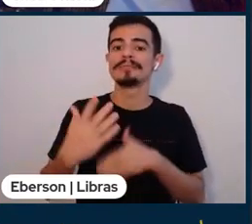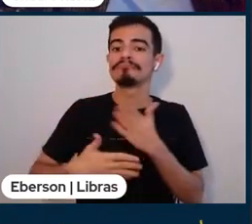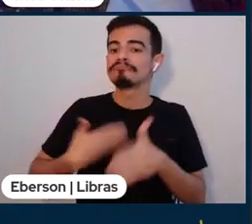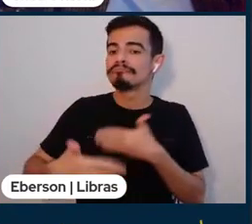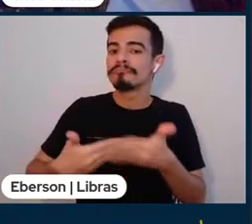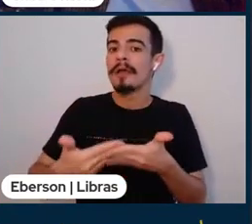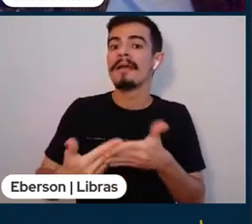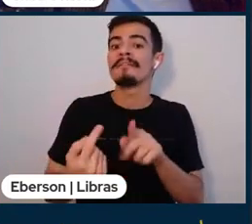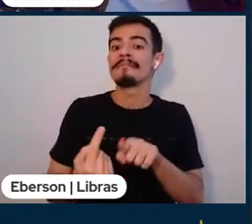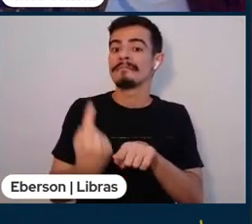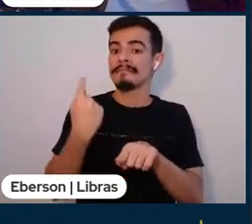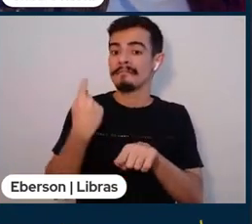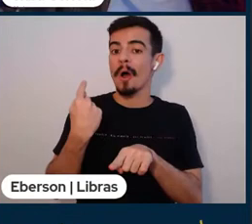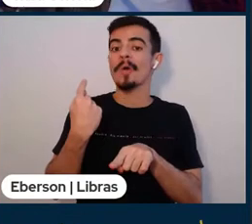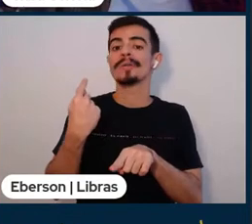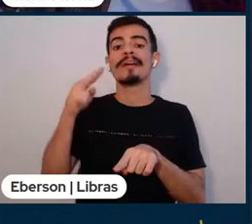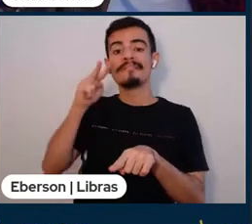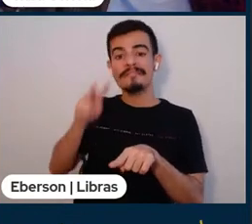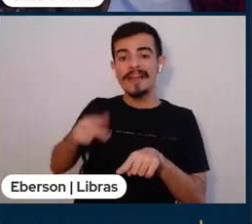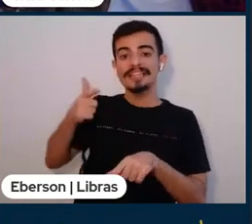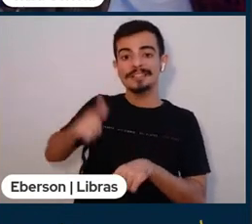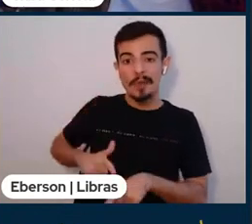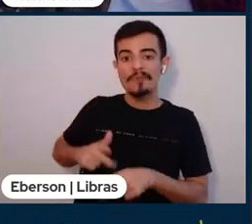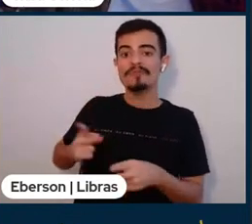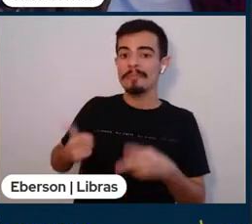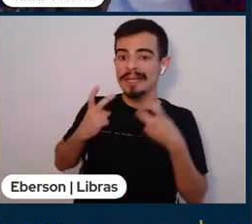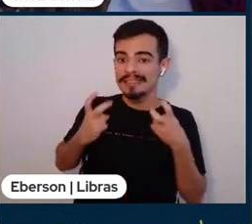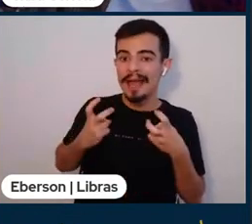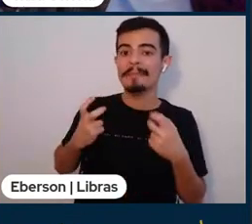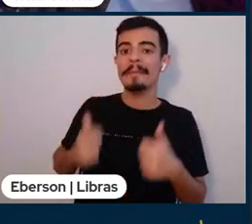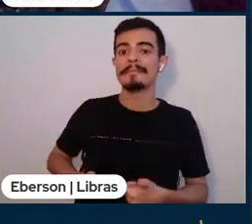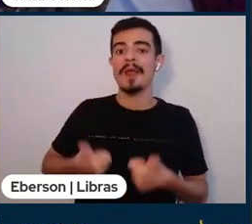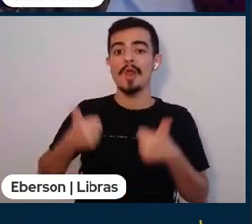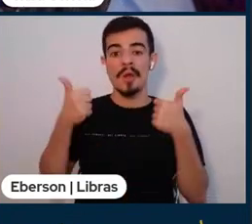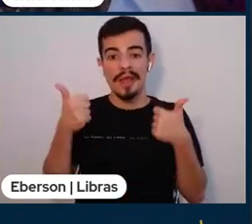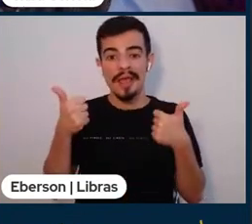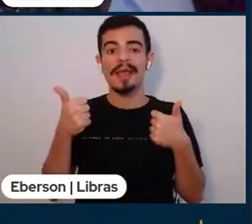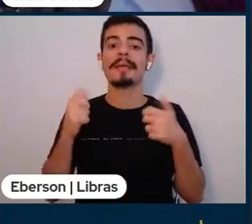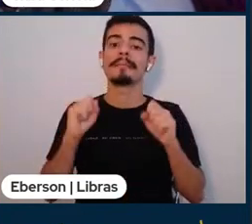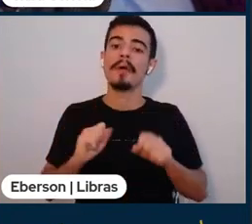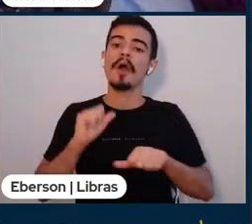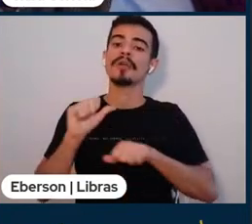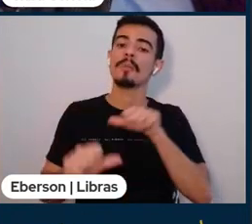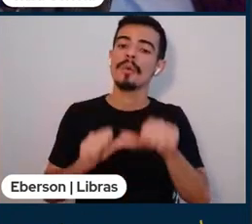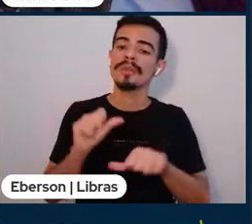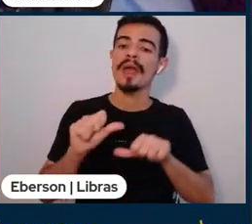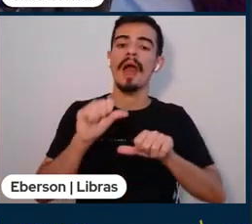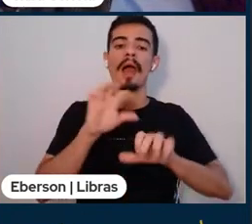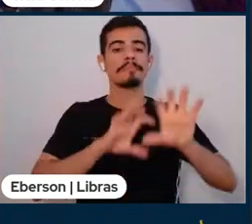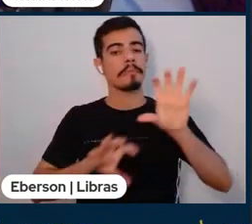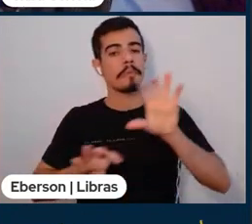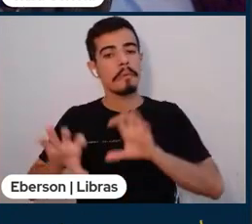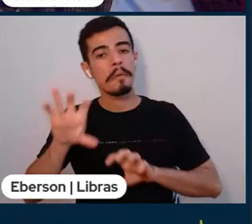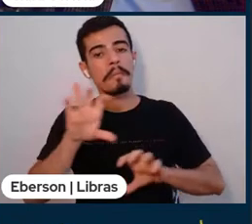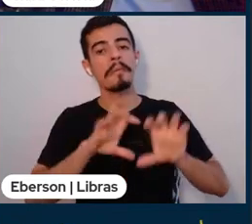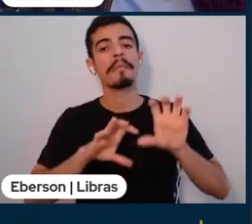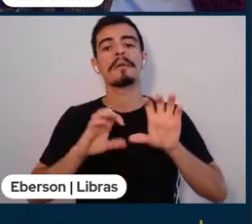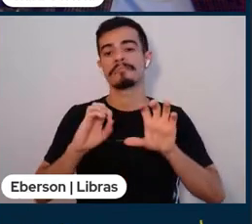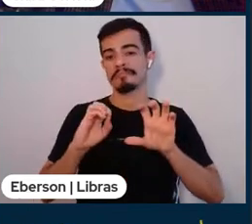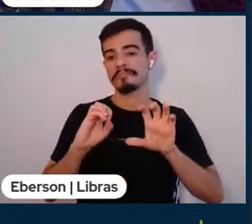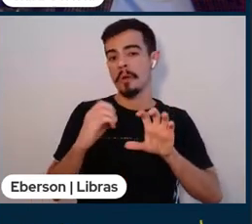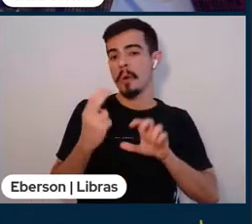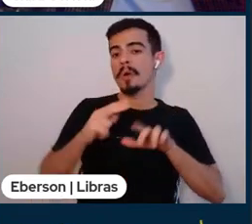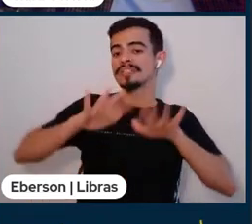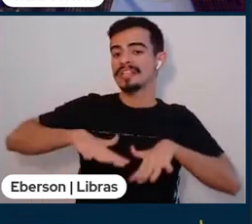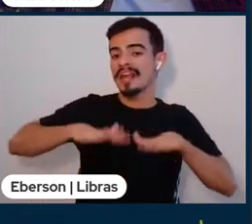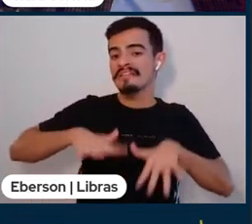que melhorar bastante. Melhorei bastante, né, no caso. Aí a gente pode mudar o portfólio ou o GitHub do jeito que estava, ou escrever de uma